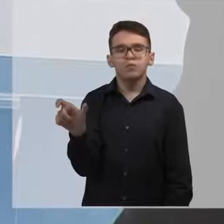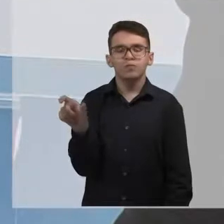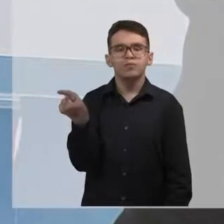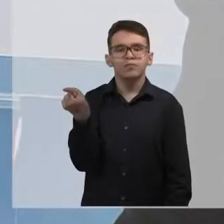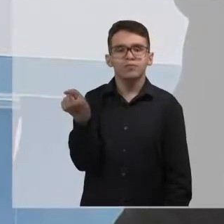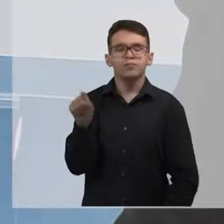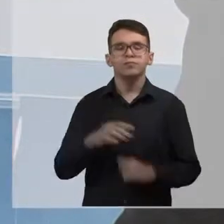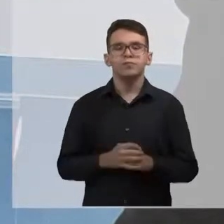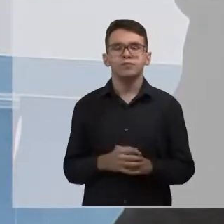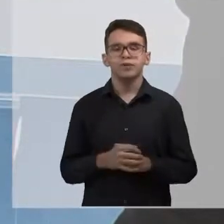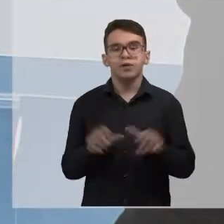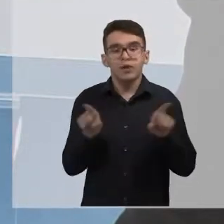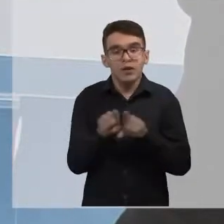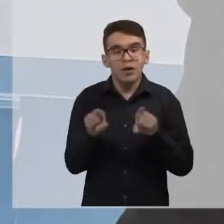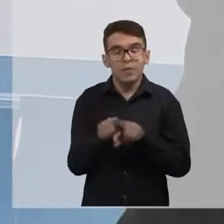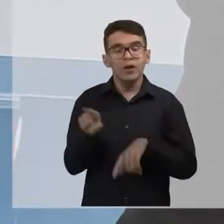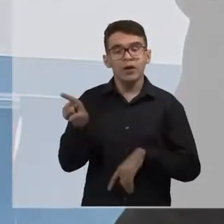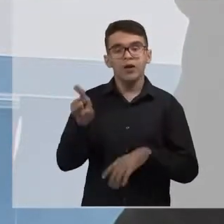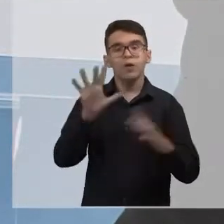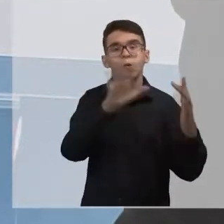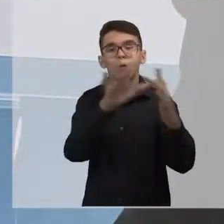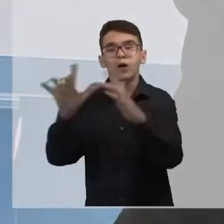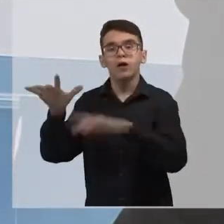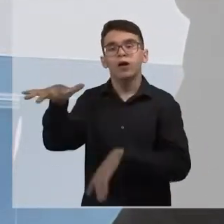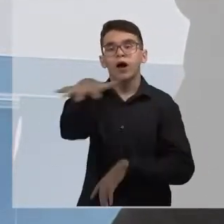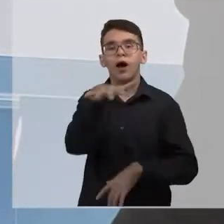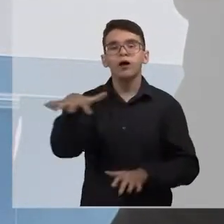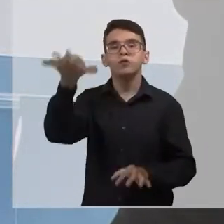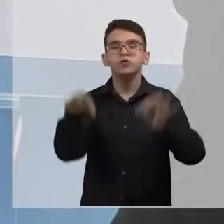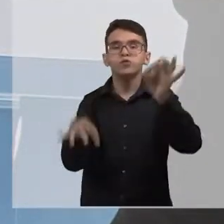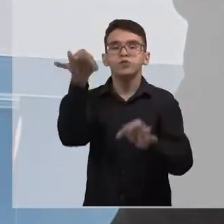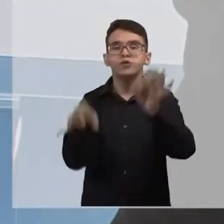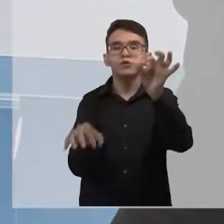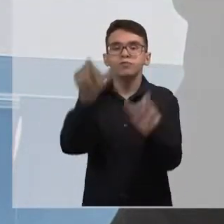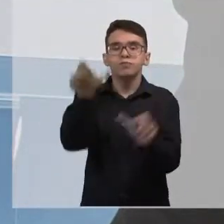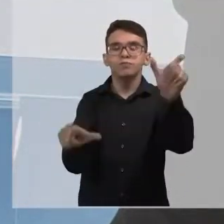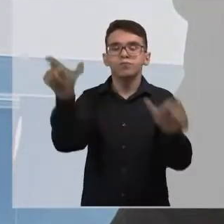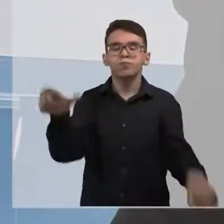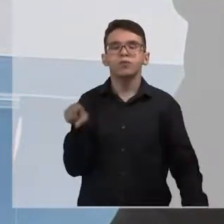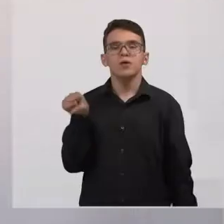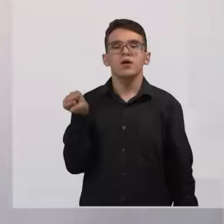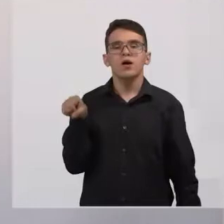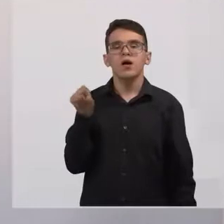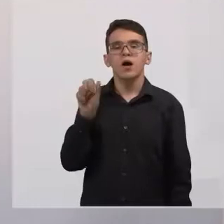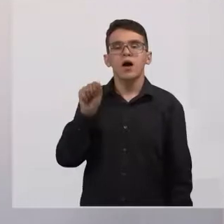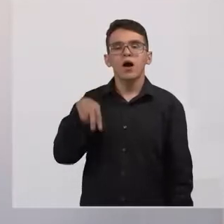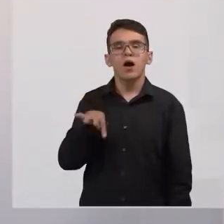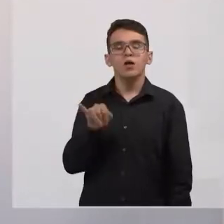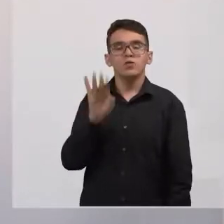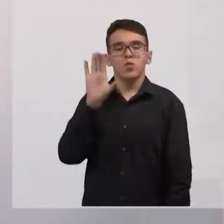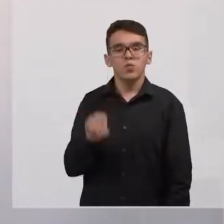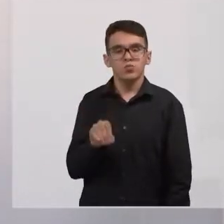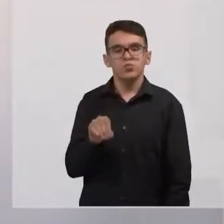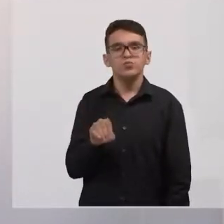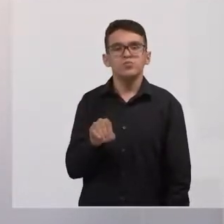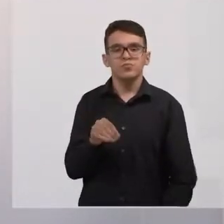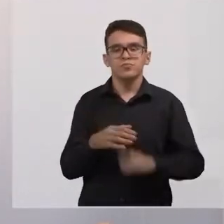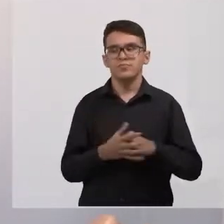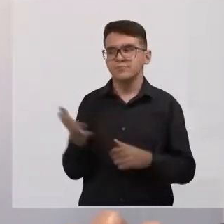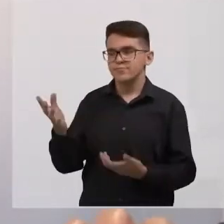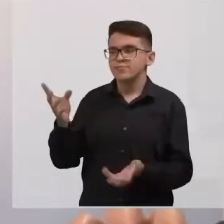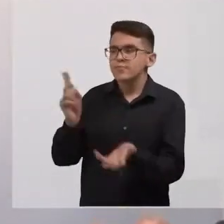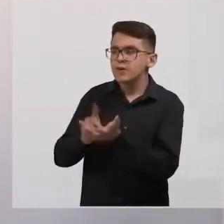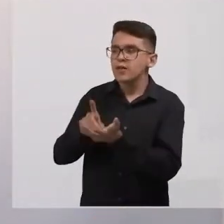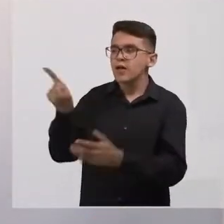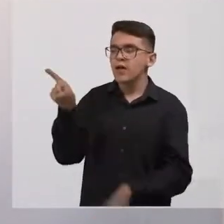Palocci... E figuras da justiça. E Palocci não é um homem comum. Era um homem que chegava no